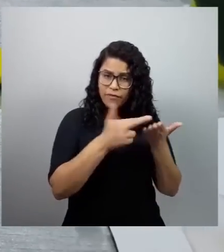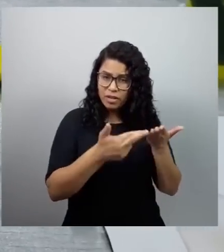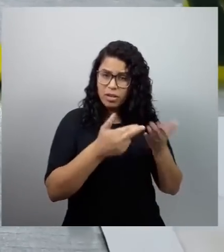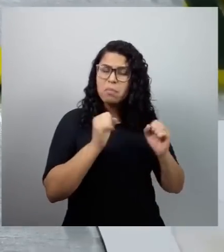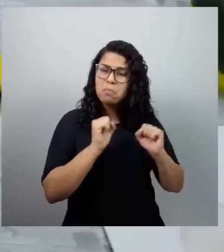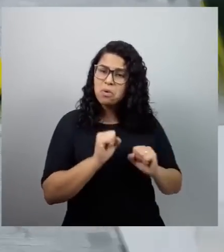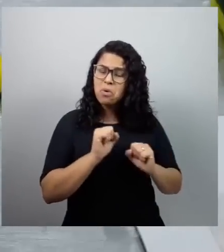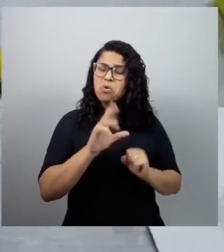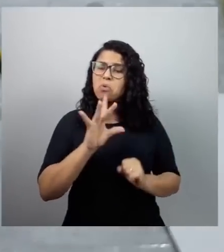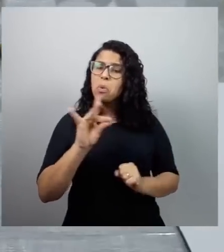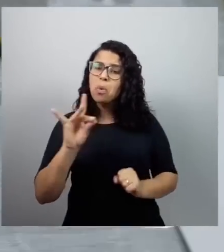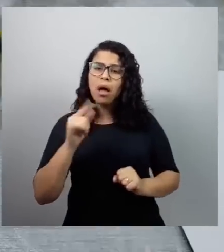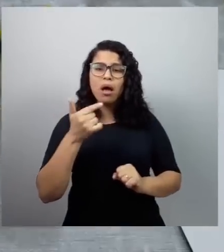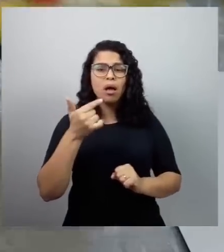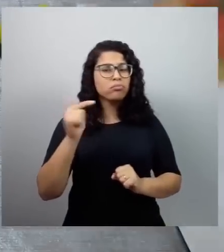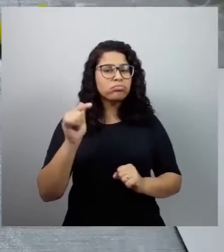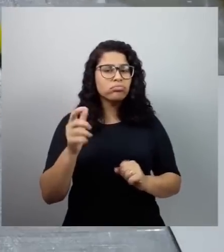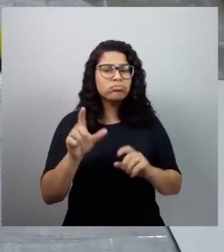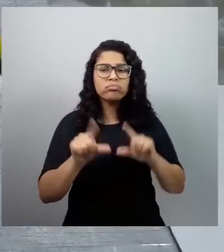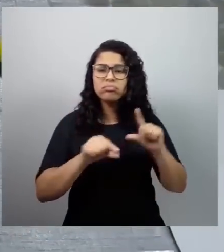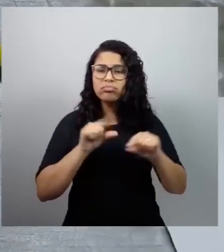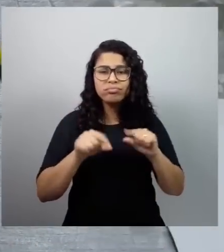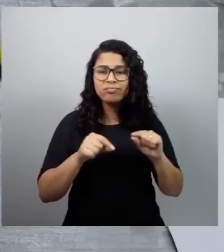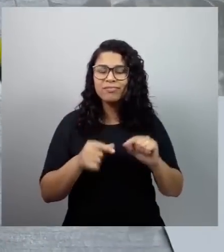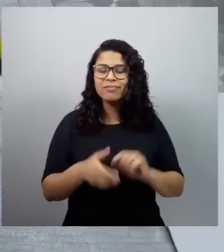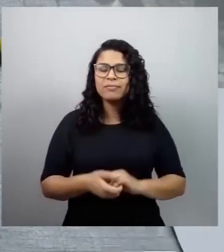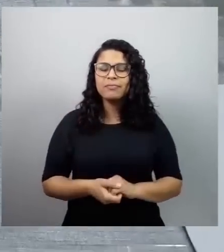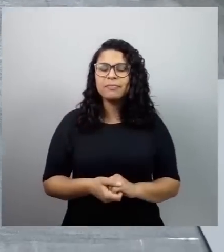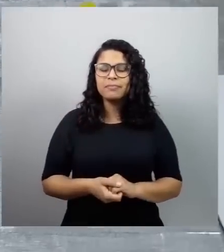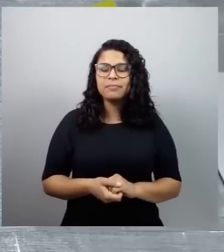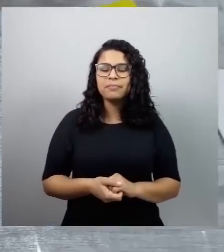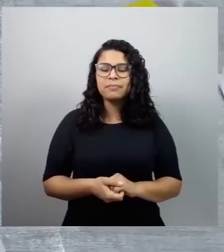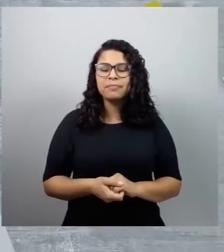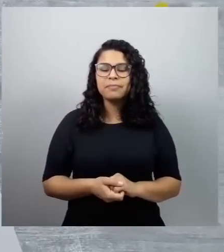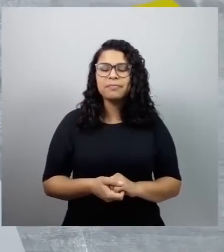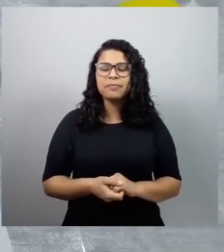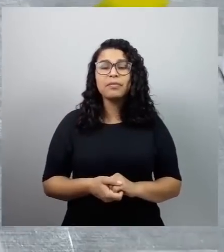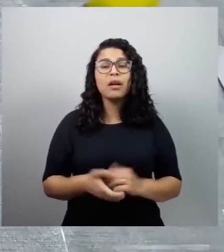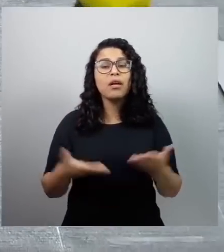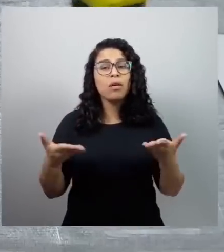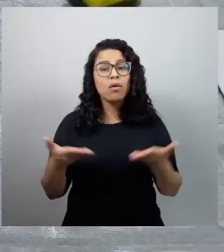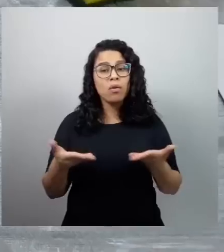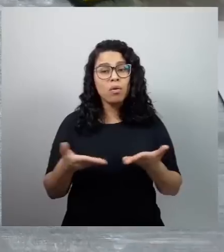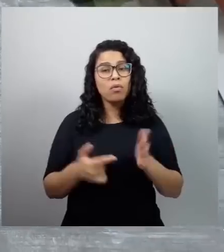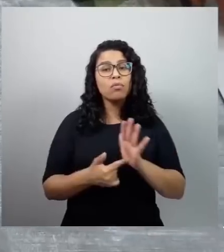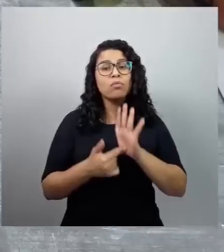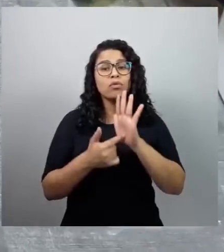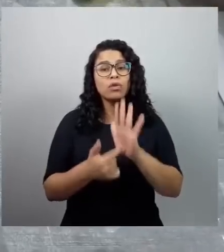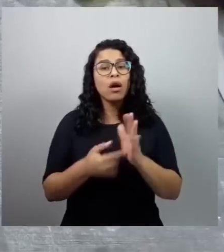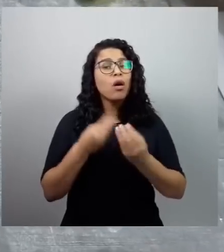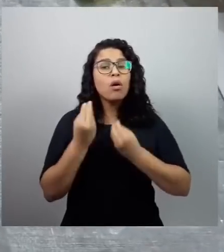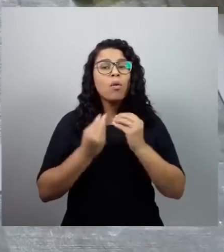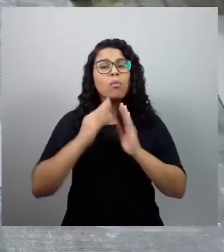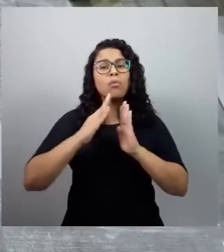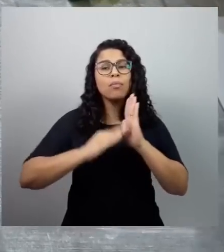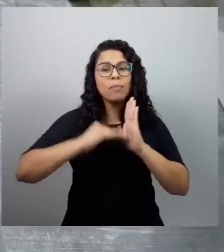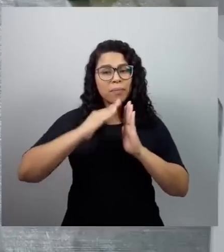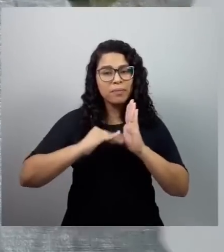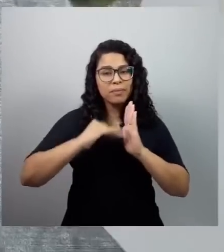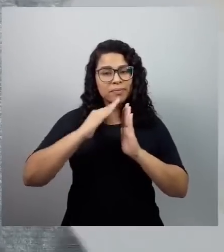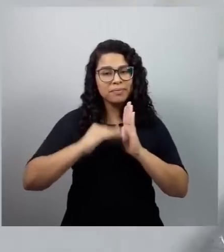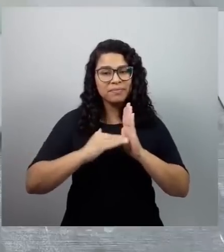uma colagem, o que quiser. Agora eu vou mostrar para vocês uma técnica para